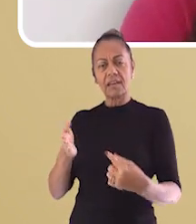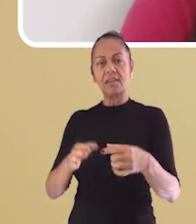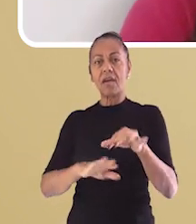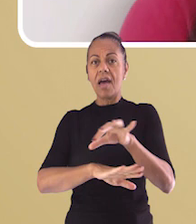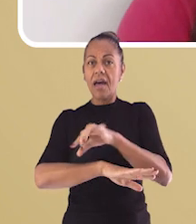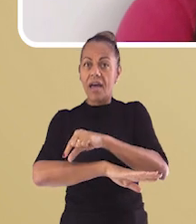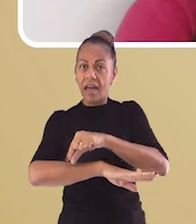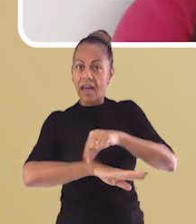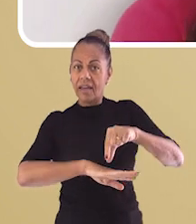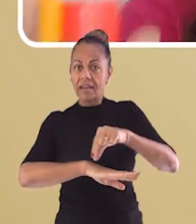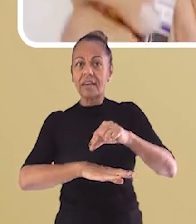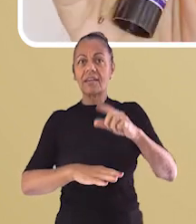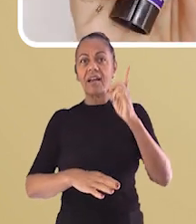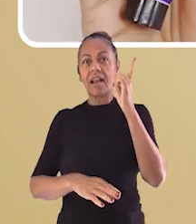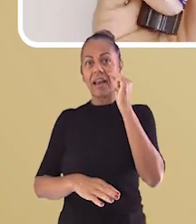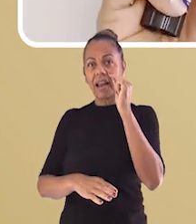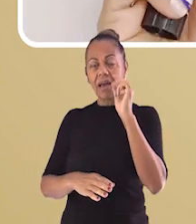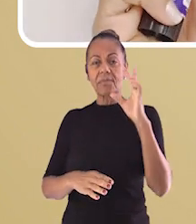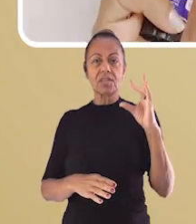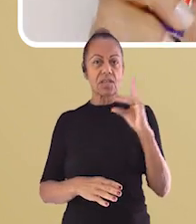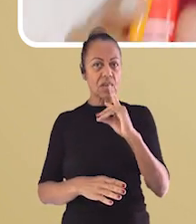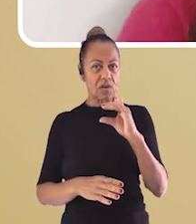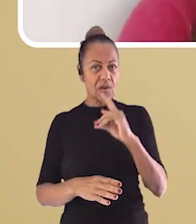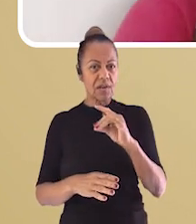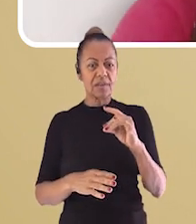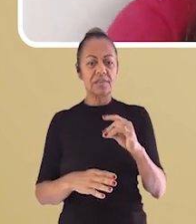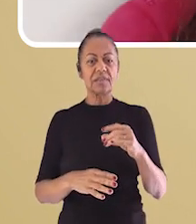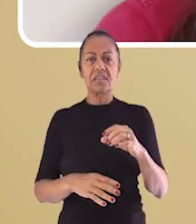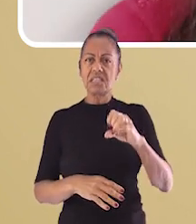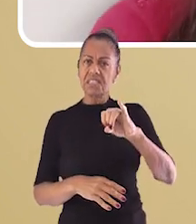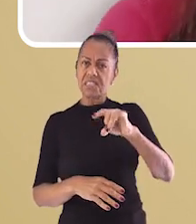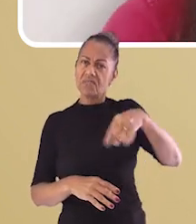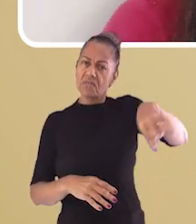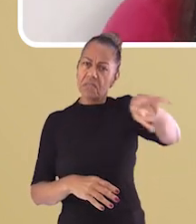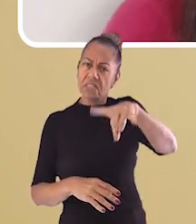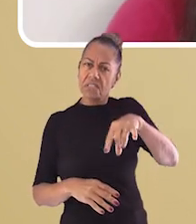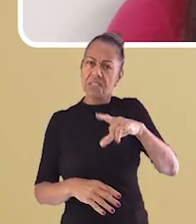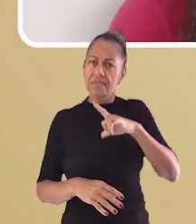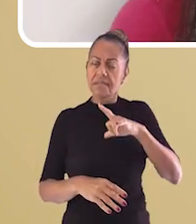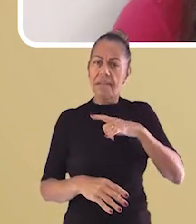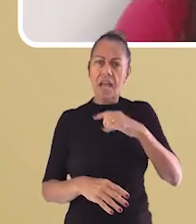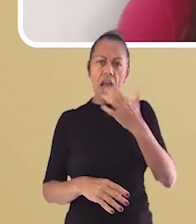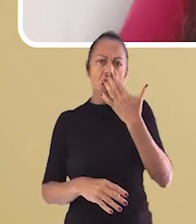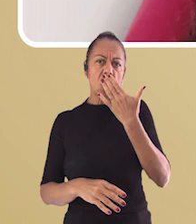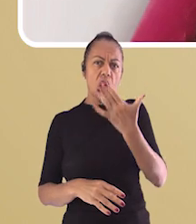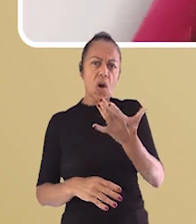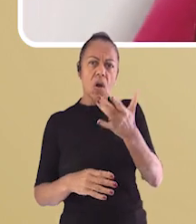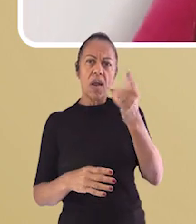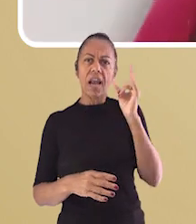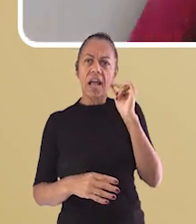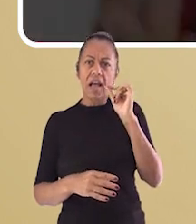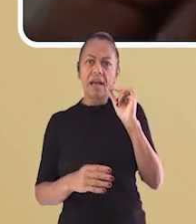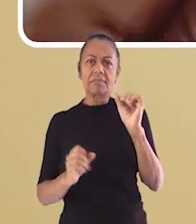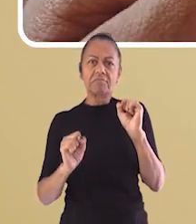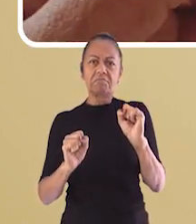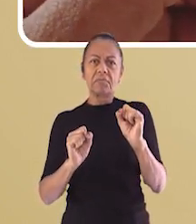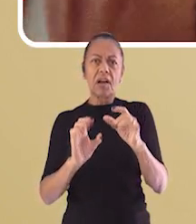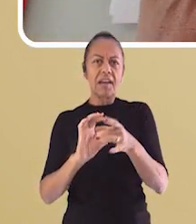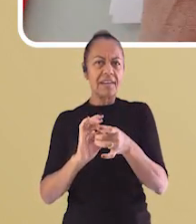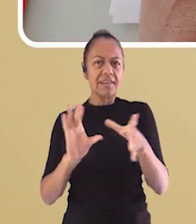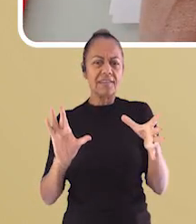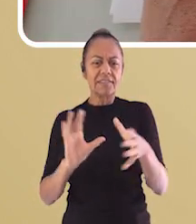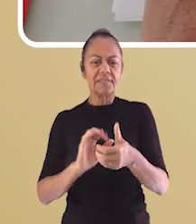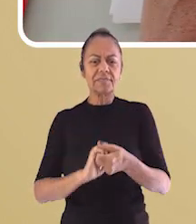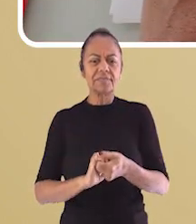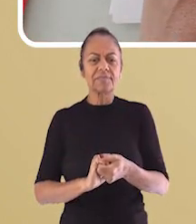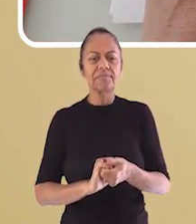régua, lápis e cola, tá? Quem tiver lápis de cor ou giz de cera, pode usar também.